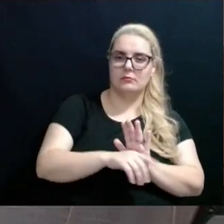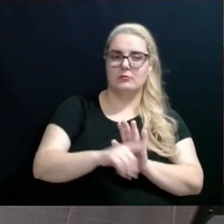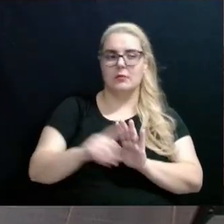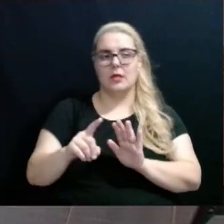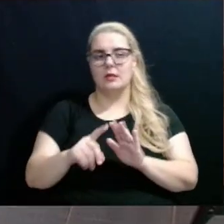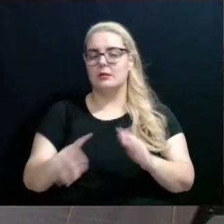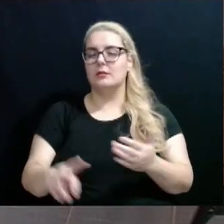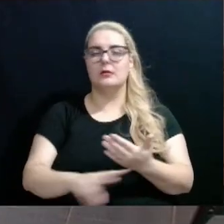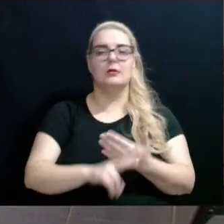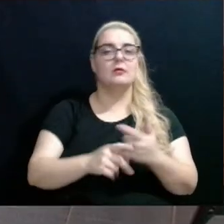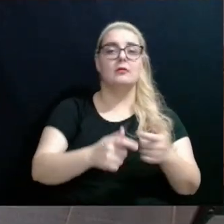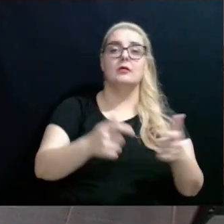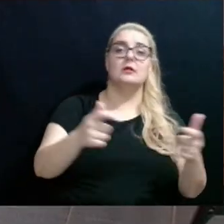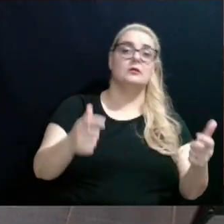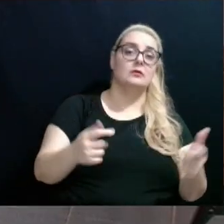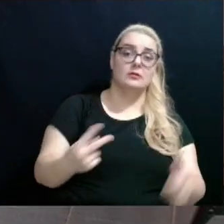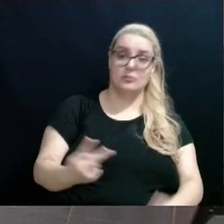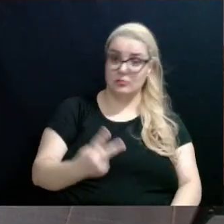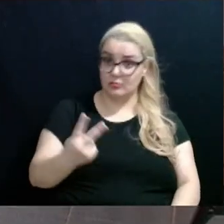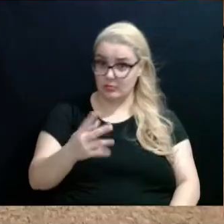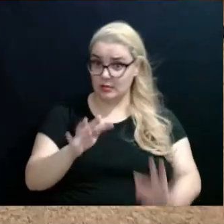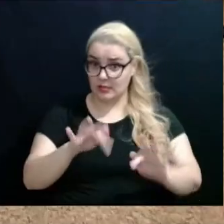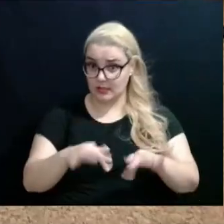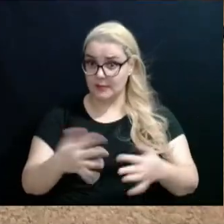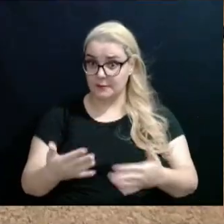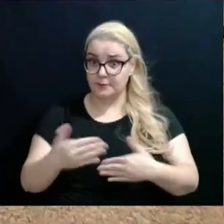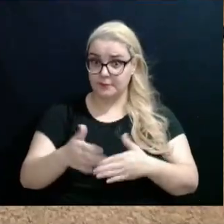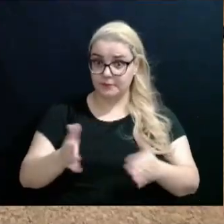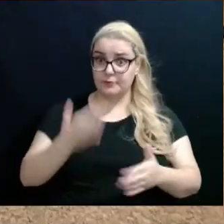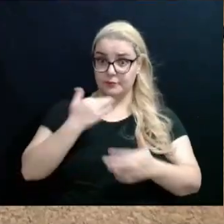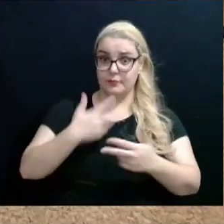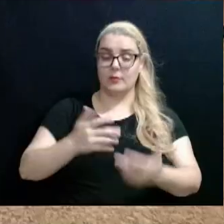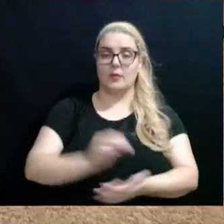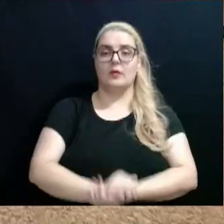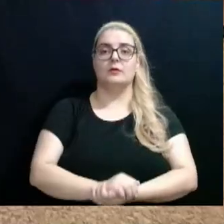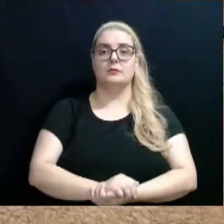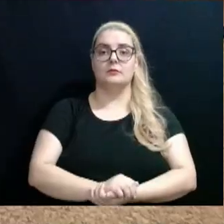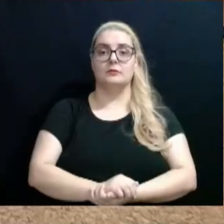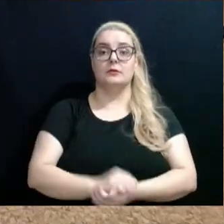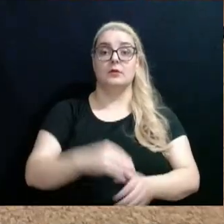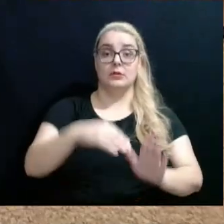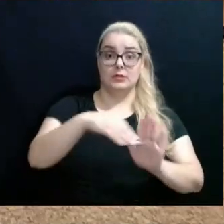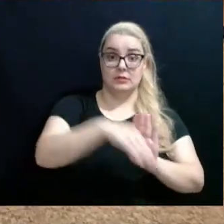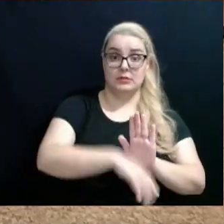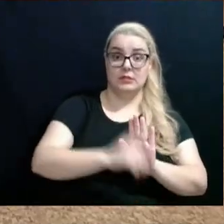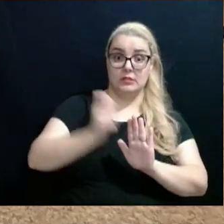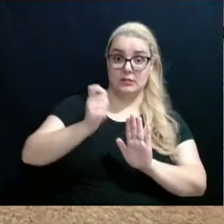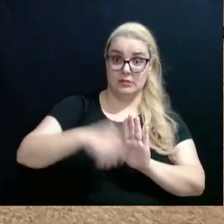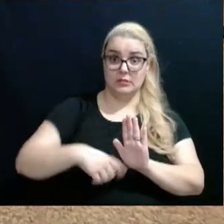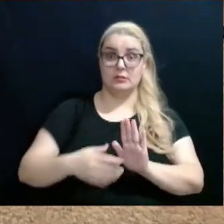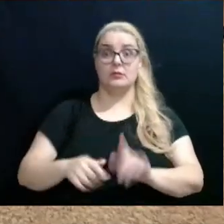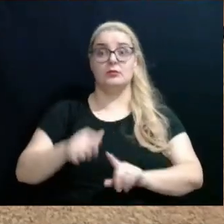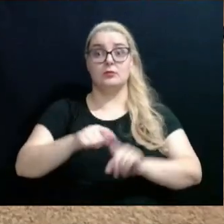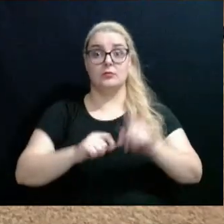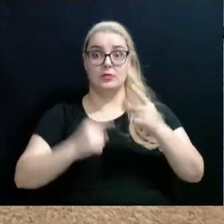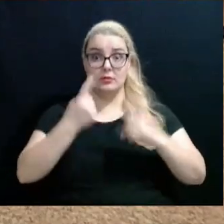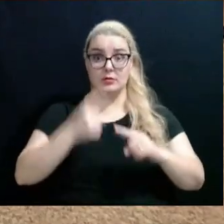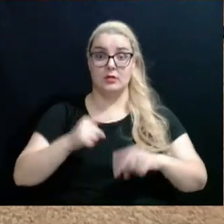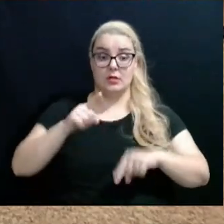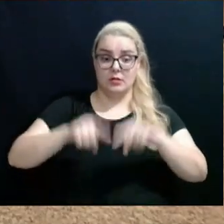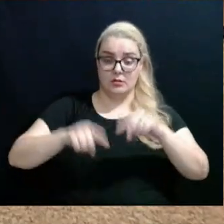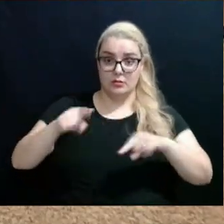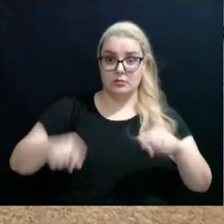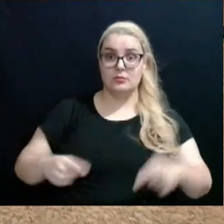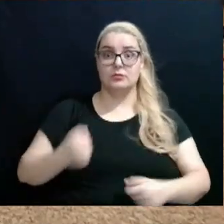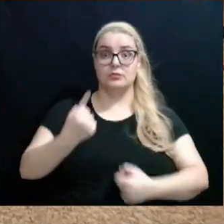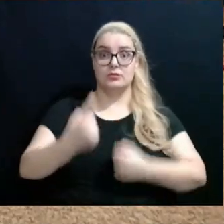refletindo tanto no valor final da cesta. Apesar da queda registrada em fevereiro, a instabilidade de alguns